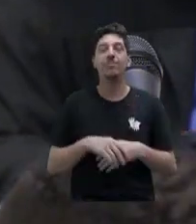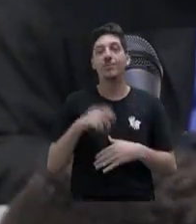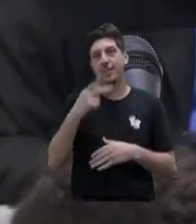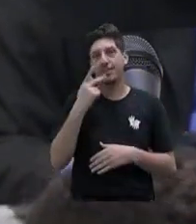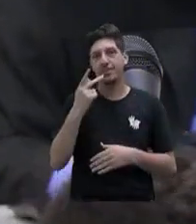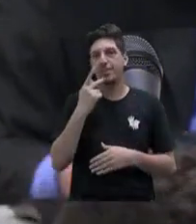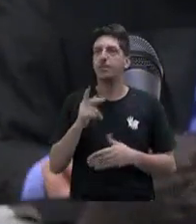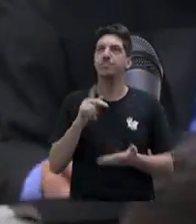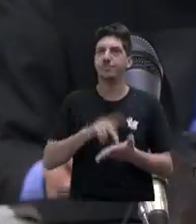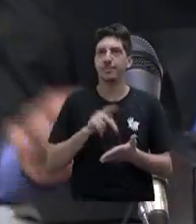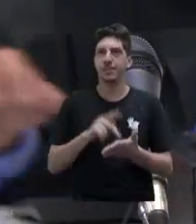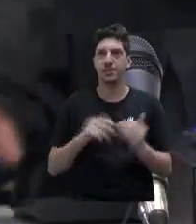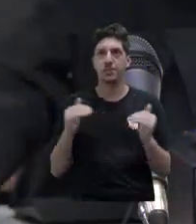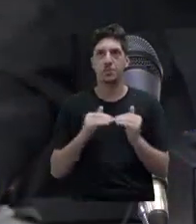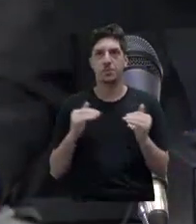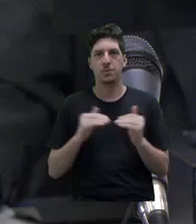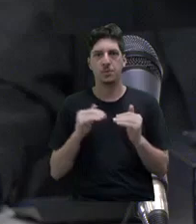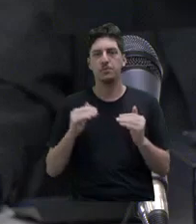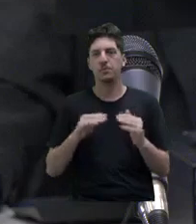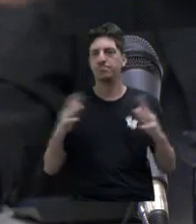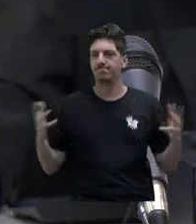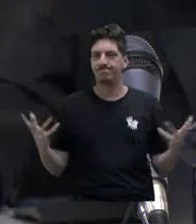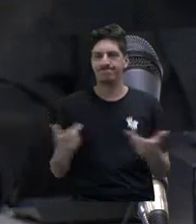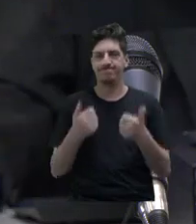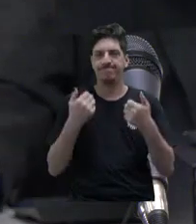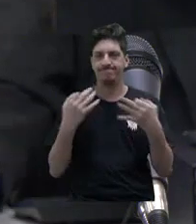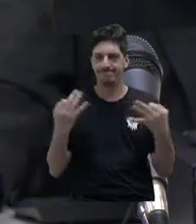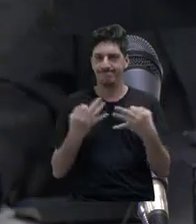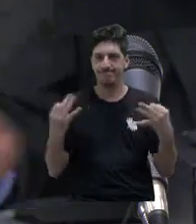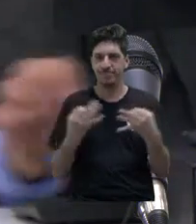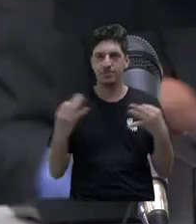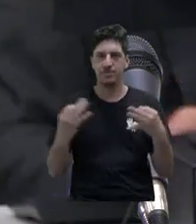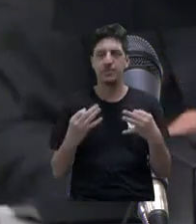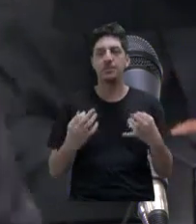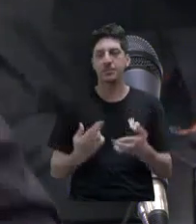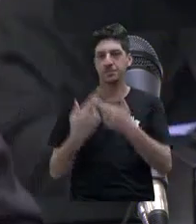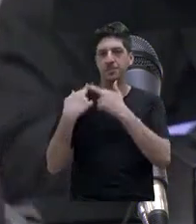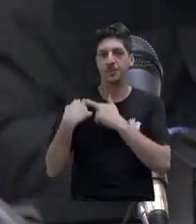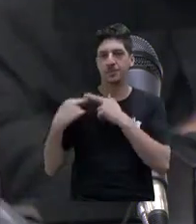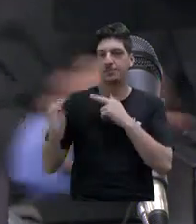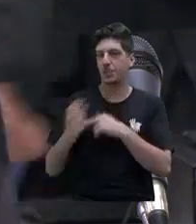sido realmente um maestro na cultura e no turismo de Minas Gerais. Muito obrigado.